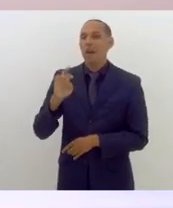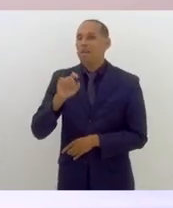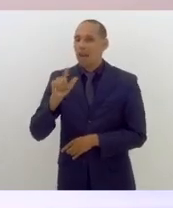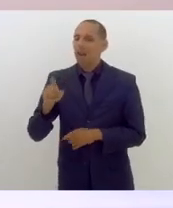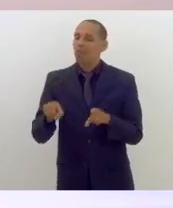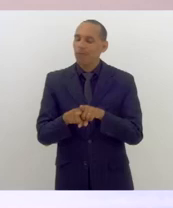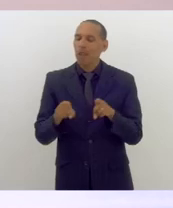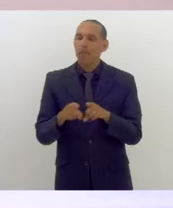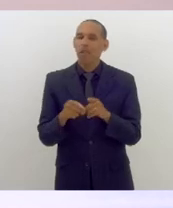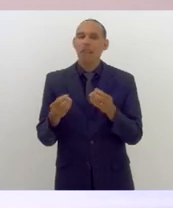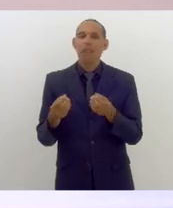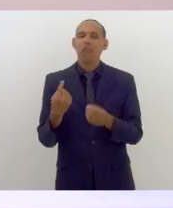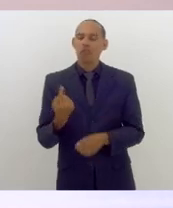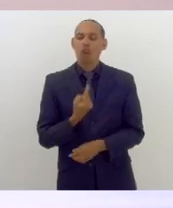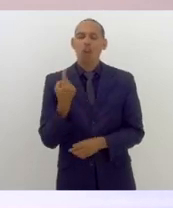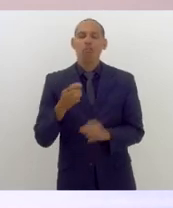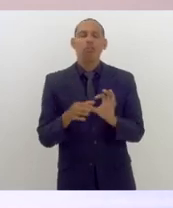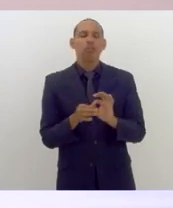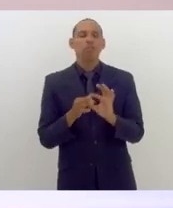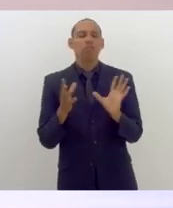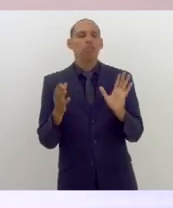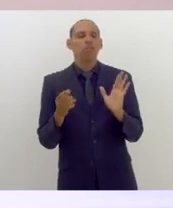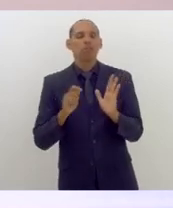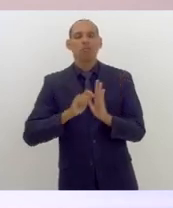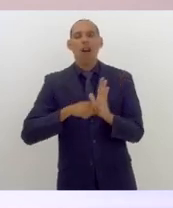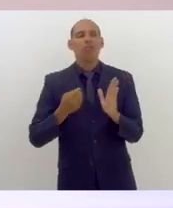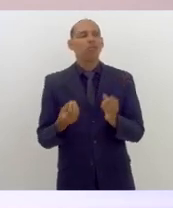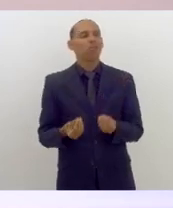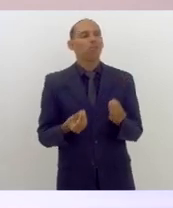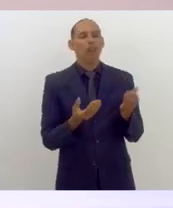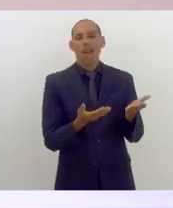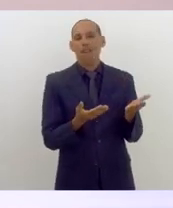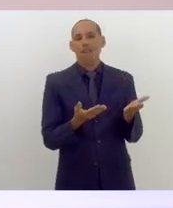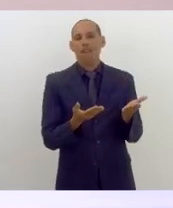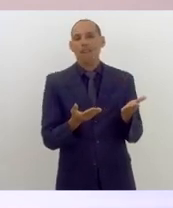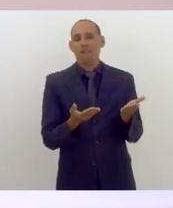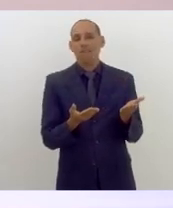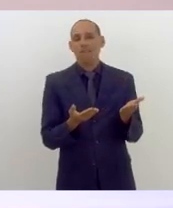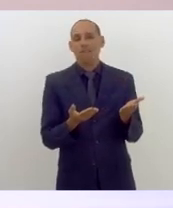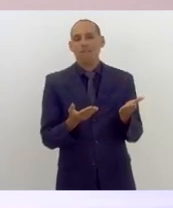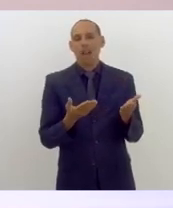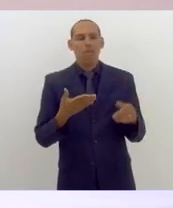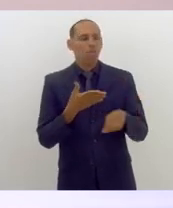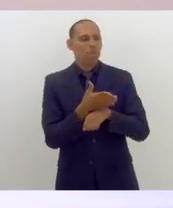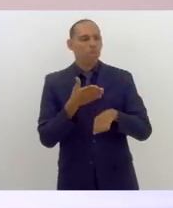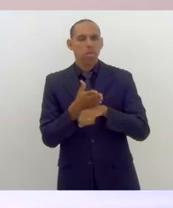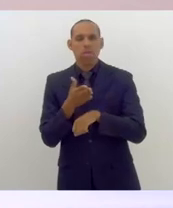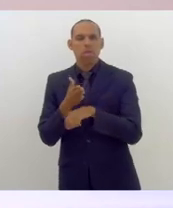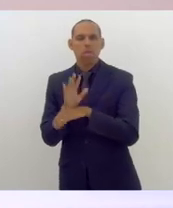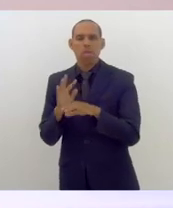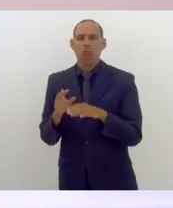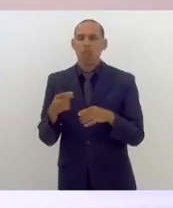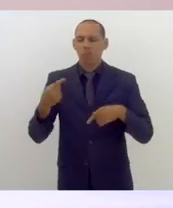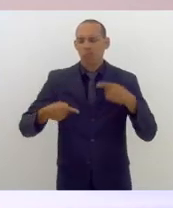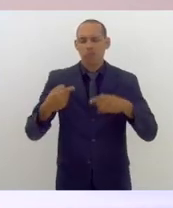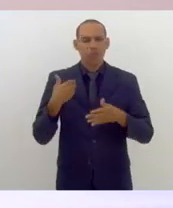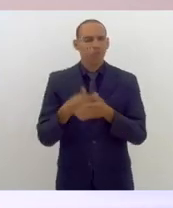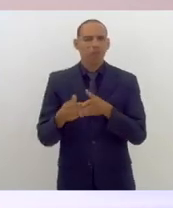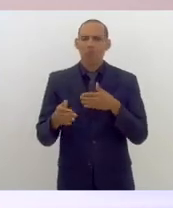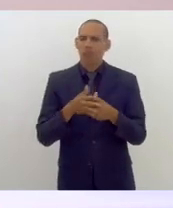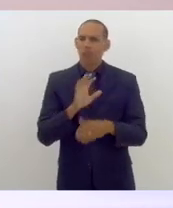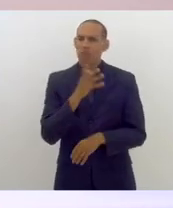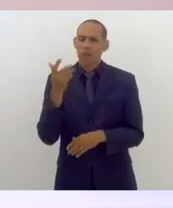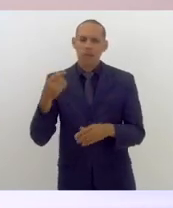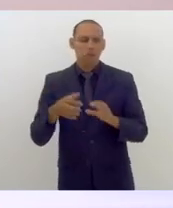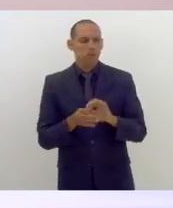de forma solitária né uma autorização passando por cima de todos as discussões ambientais que